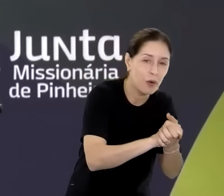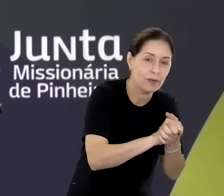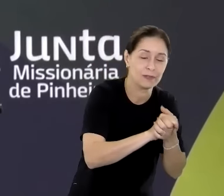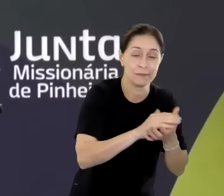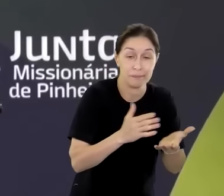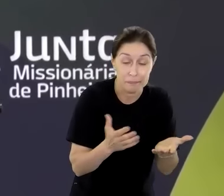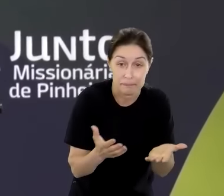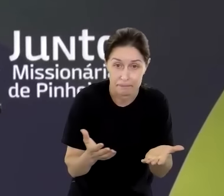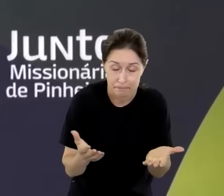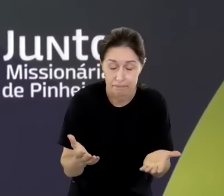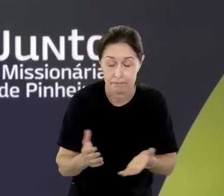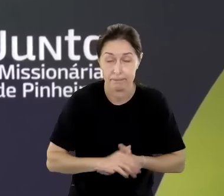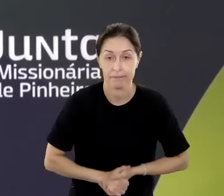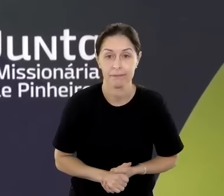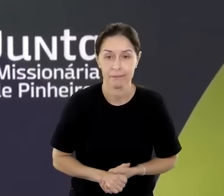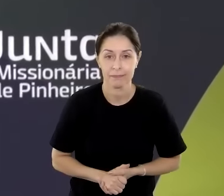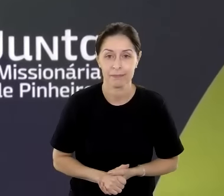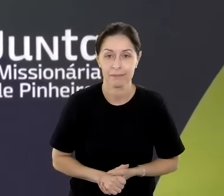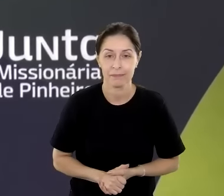Então, fica esperto aí.